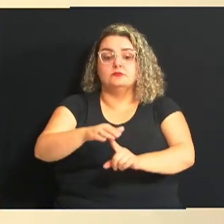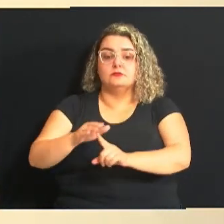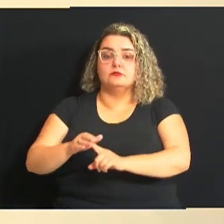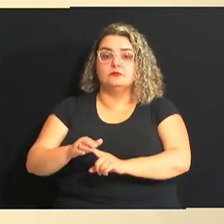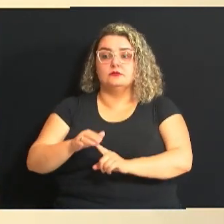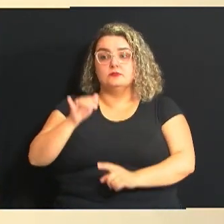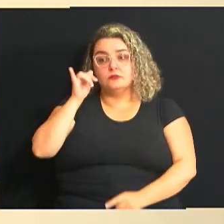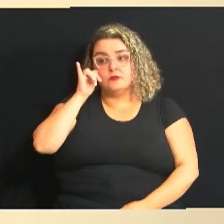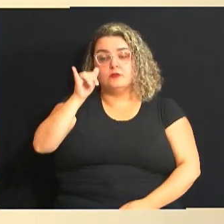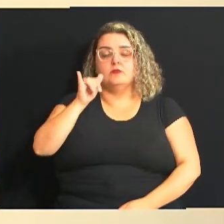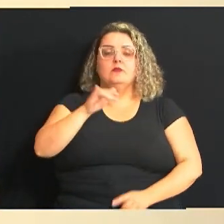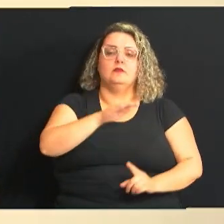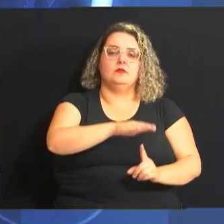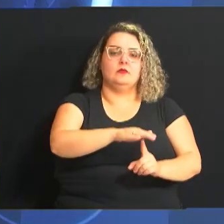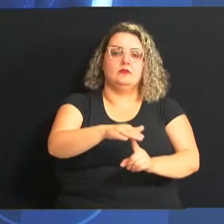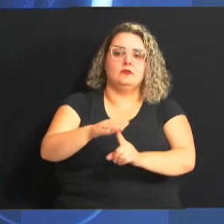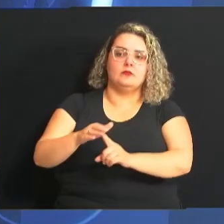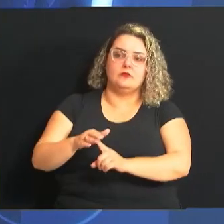ambiental.